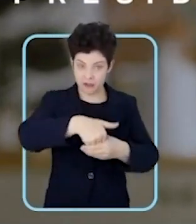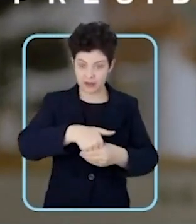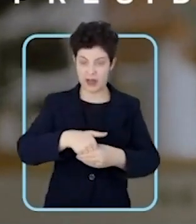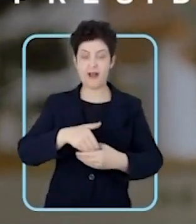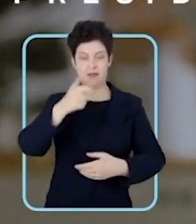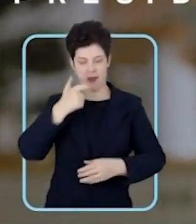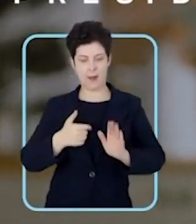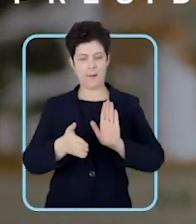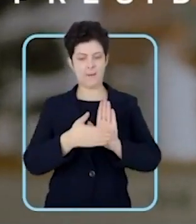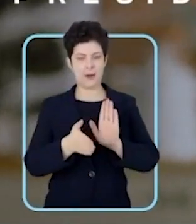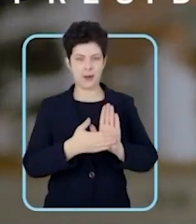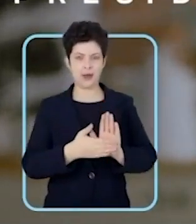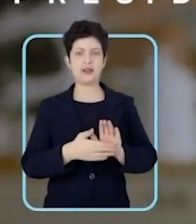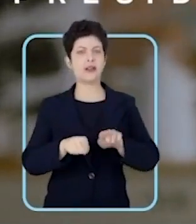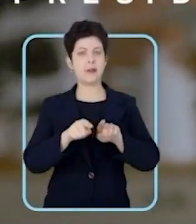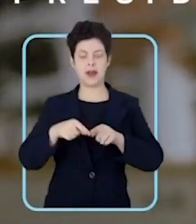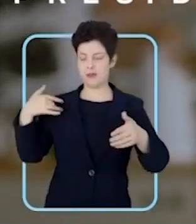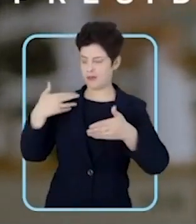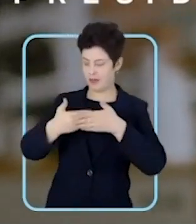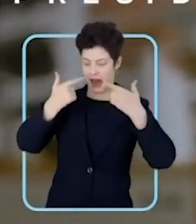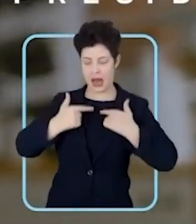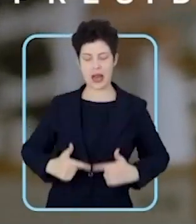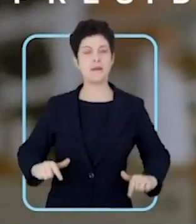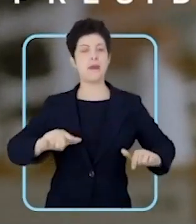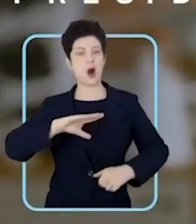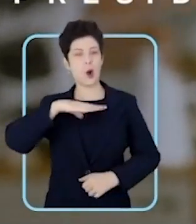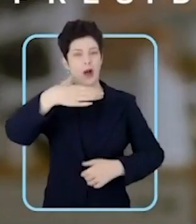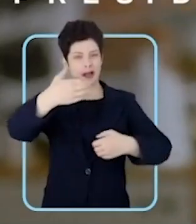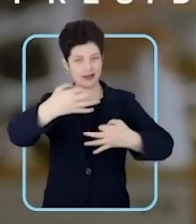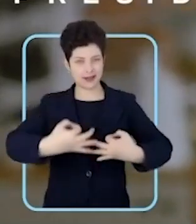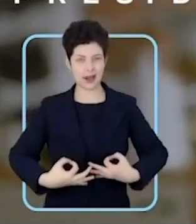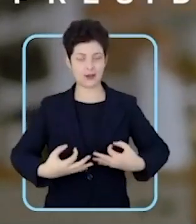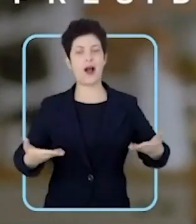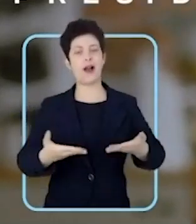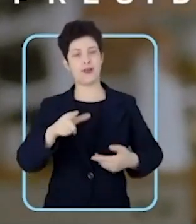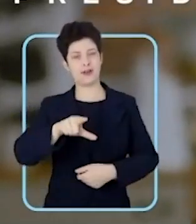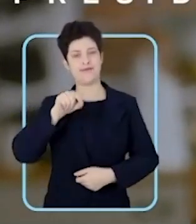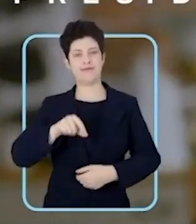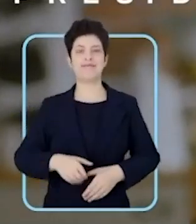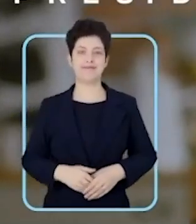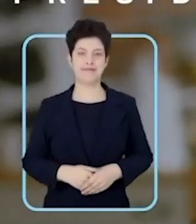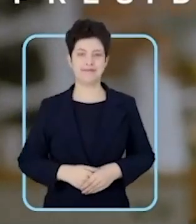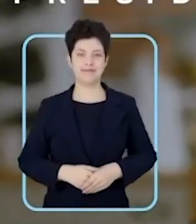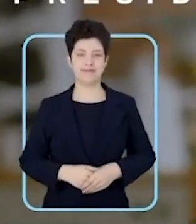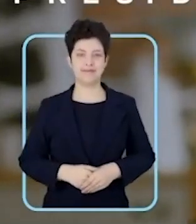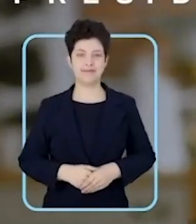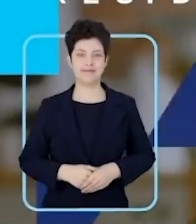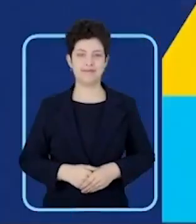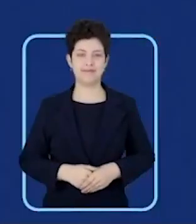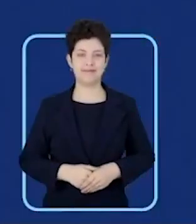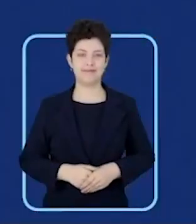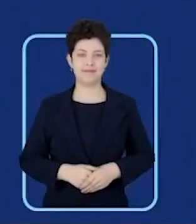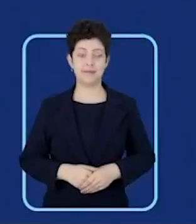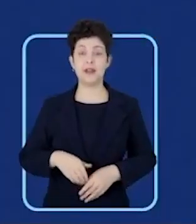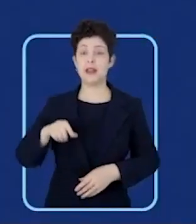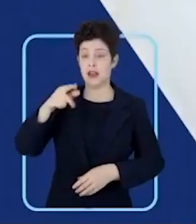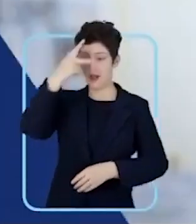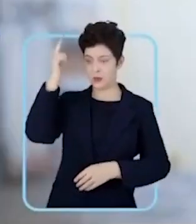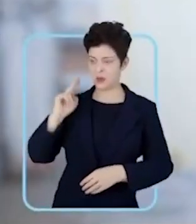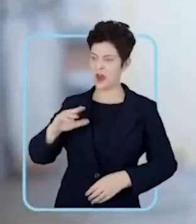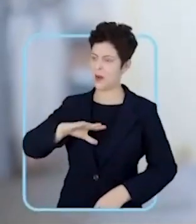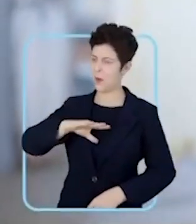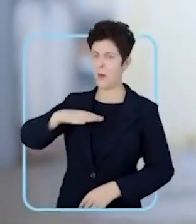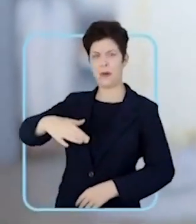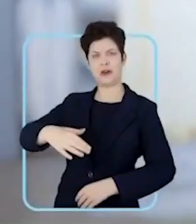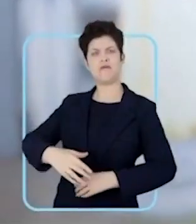Se você quer votar em quem, além de proposta, tem as mãos limpas e coragem para fazer o que é certo, agora você tem opção. 44.